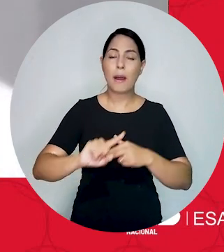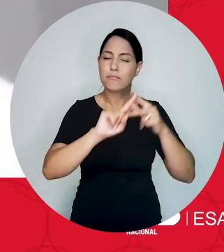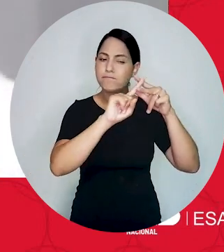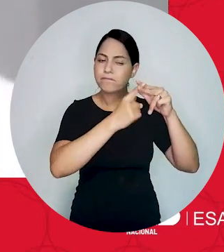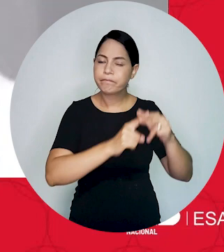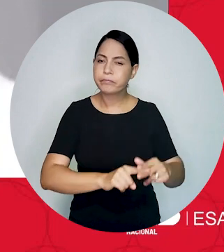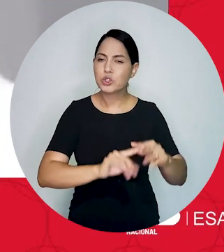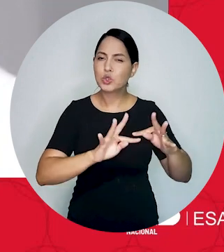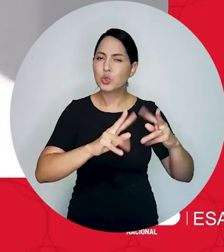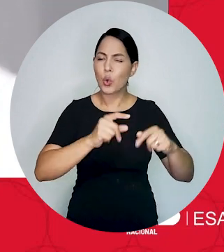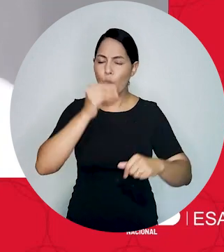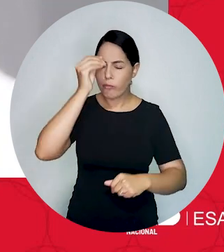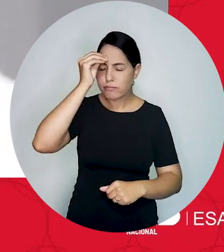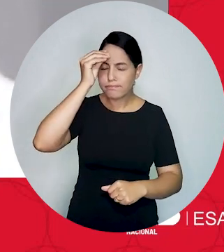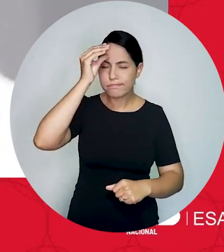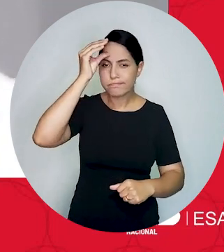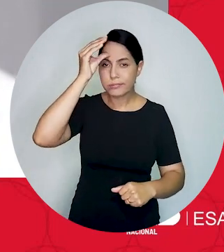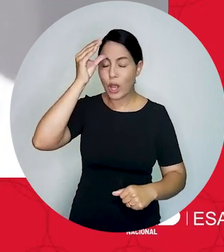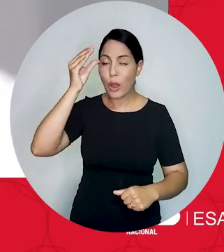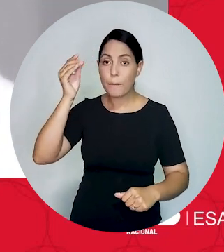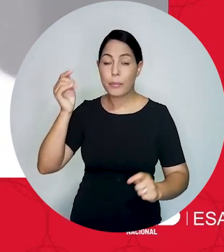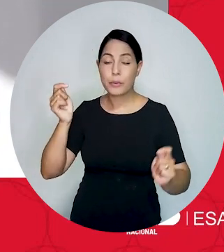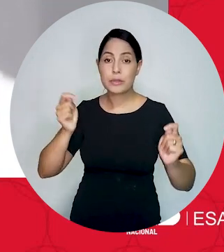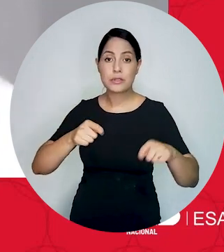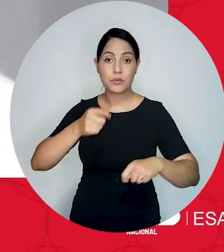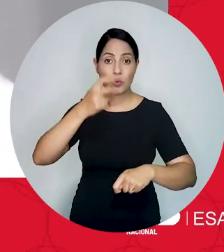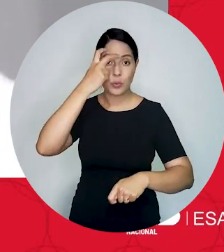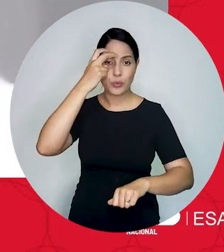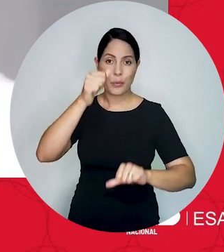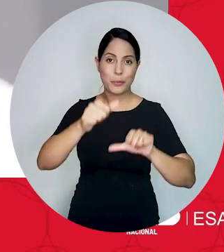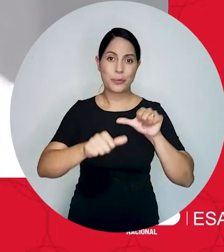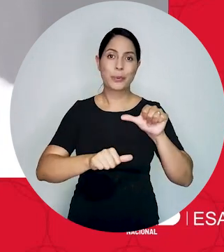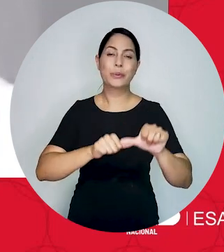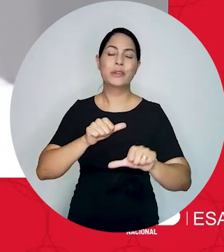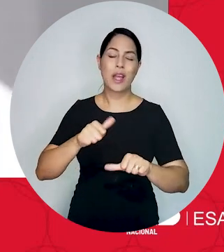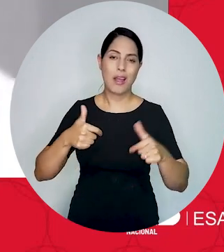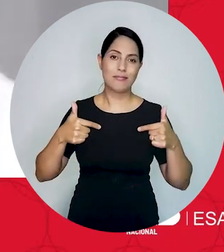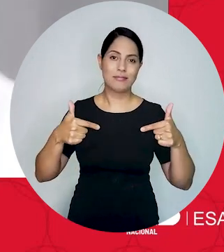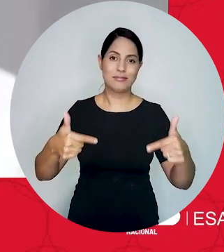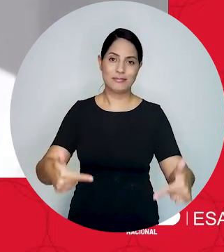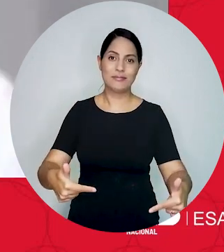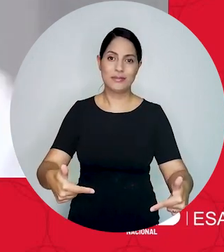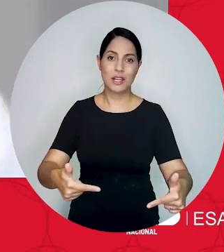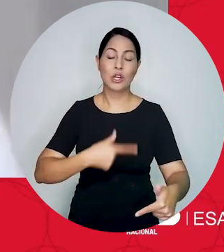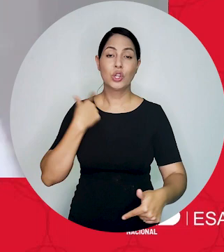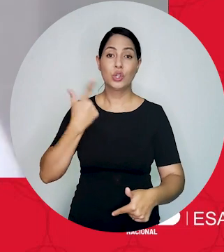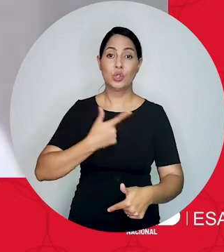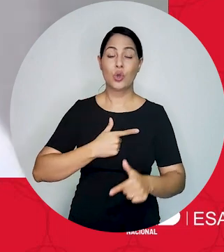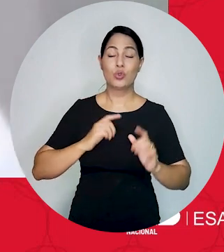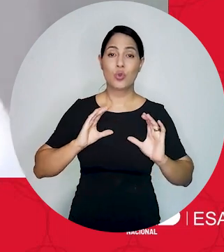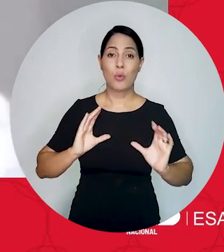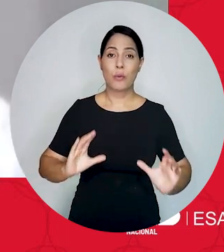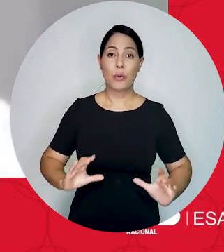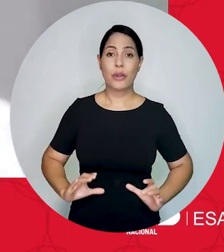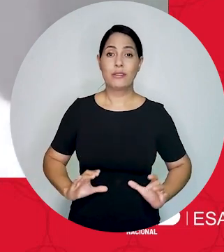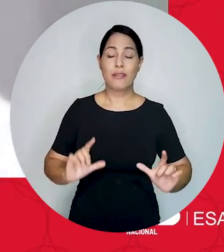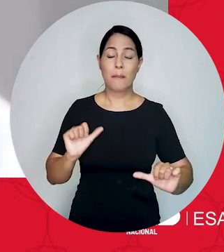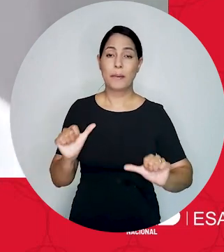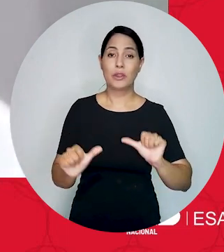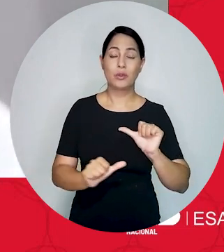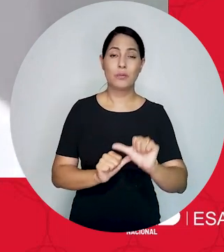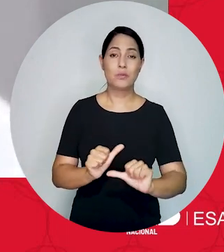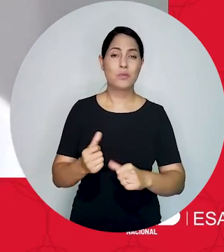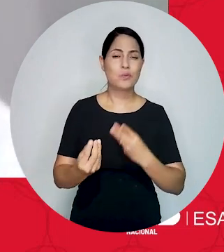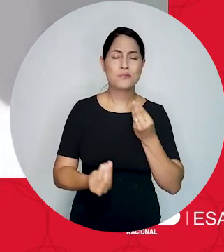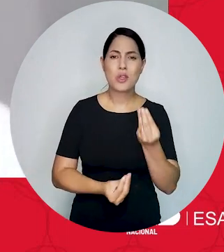curso são todas as ferramentas e o conhecimento necessário para a gente ter essa mudança cultural, para a gente mudar